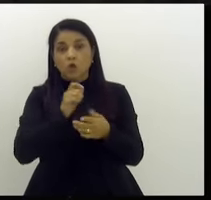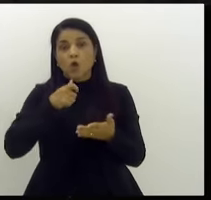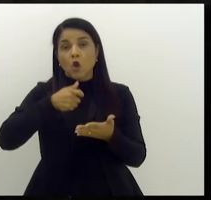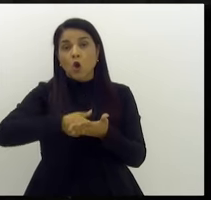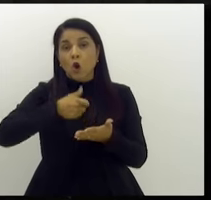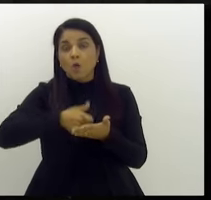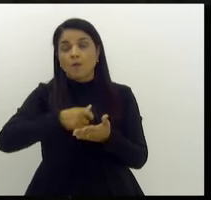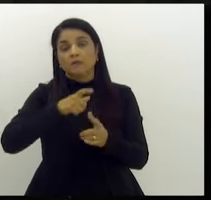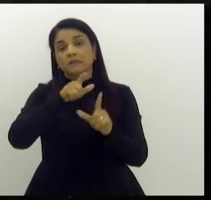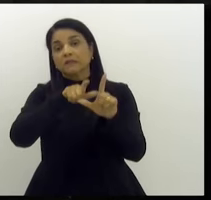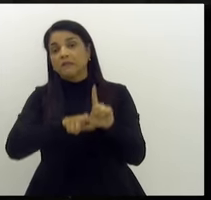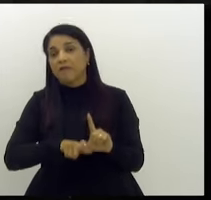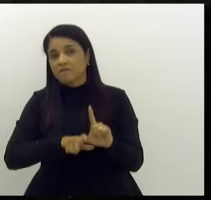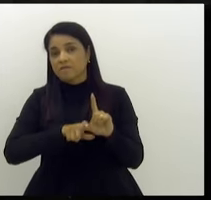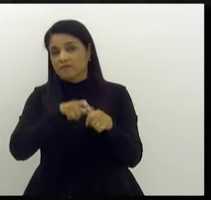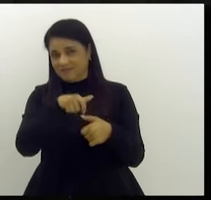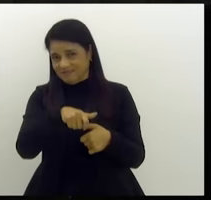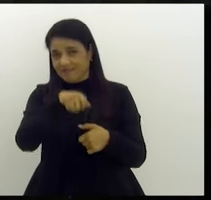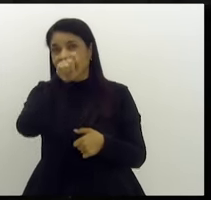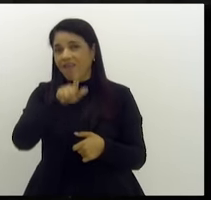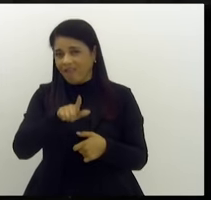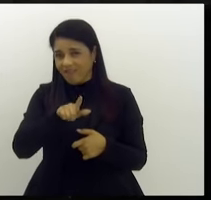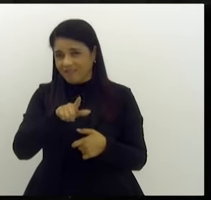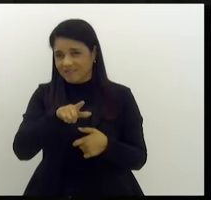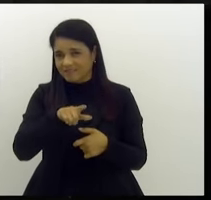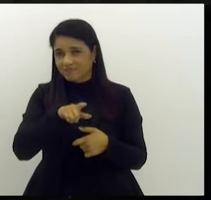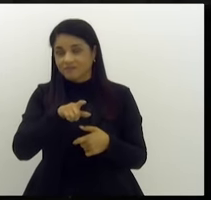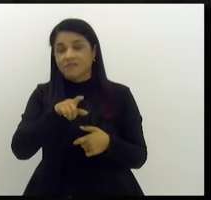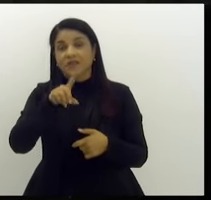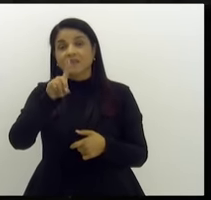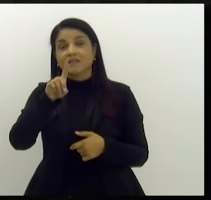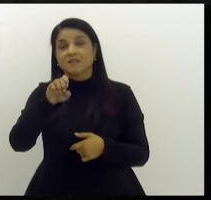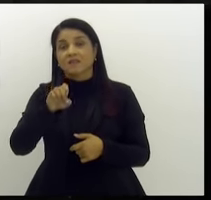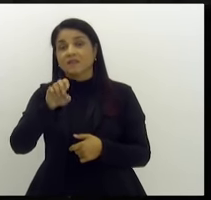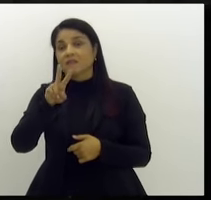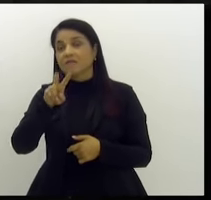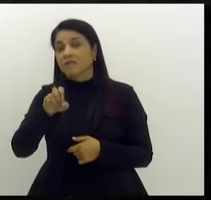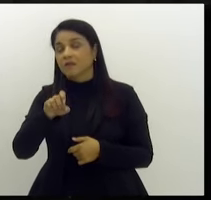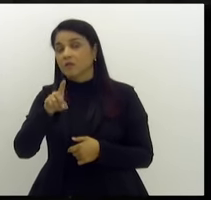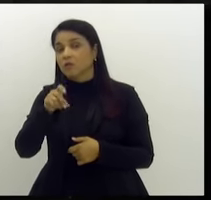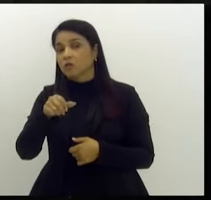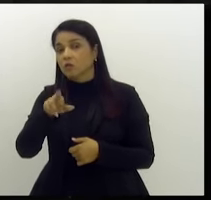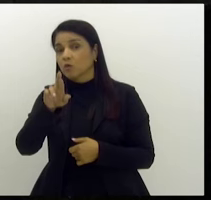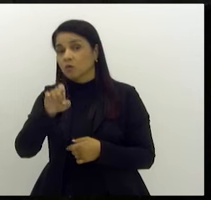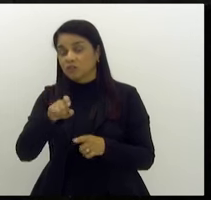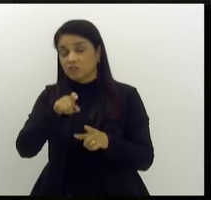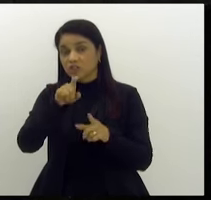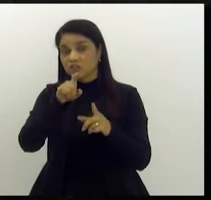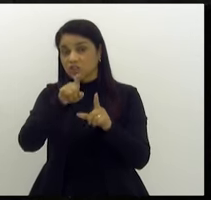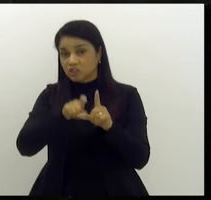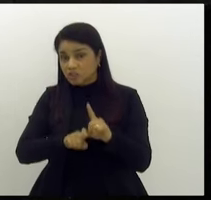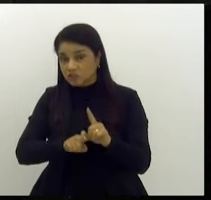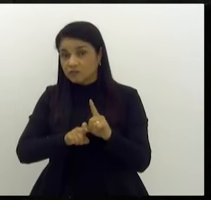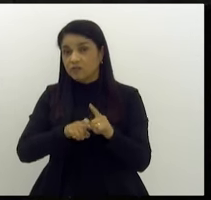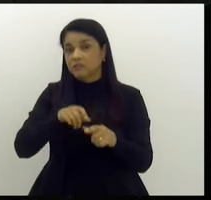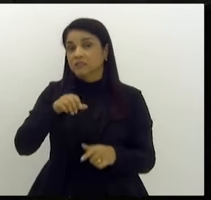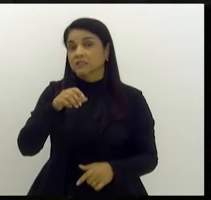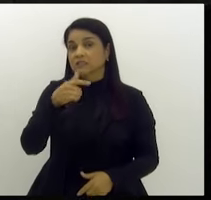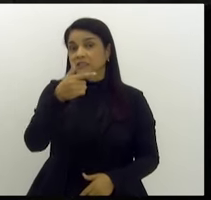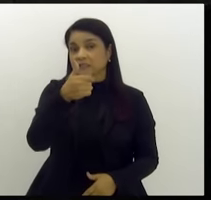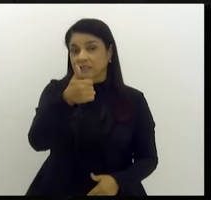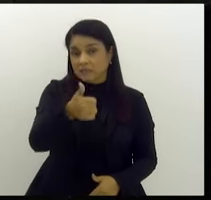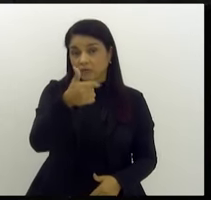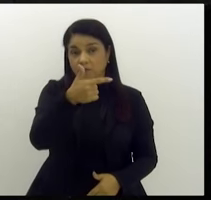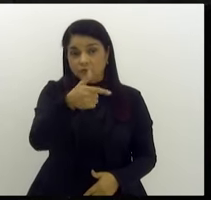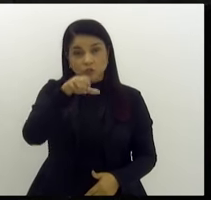grandes devedores quando a gente fala da dos devedores do Estado a gente fala de uma dívida de 129 bi